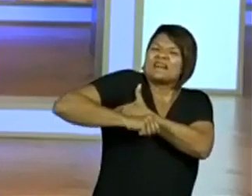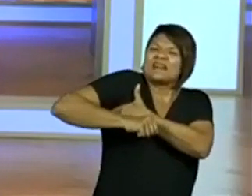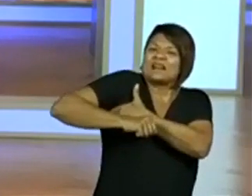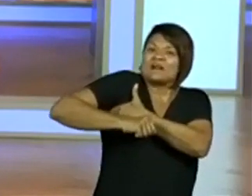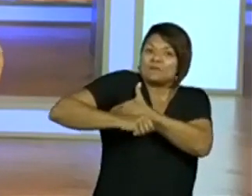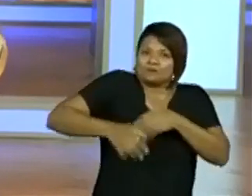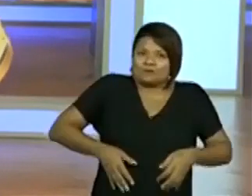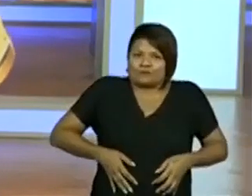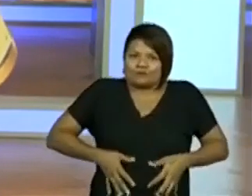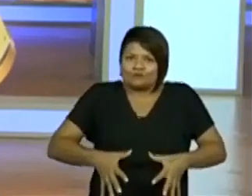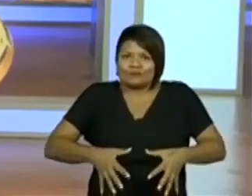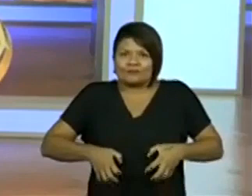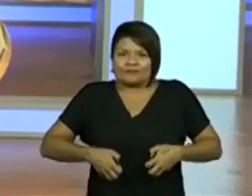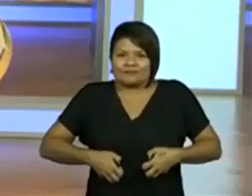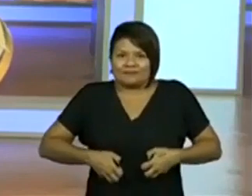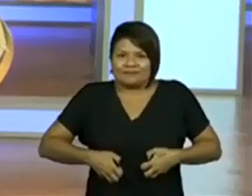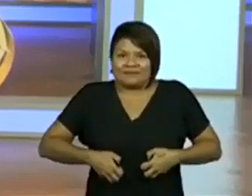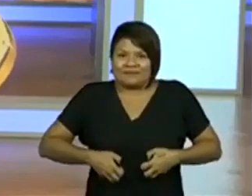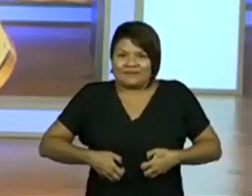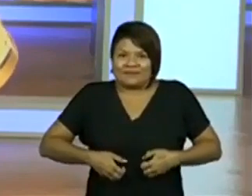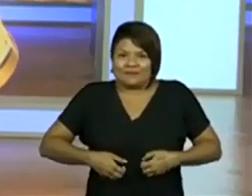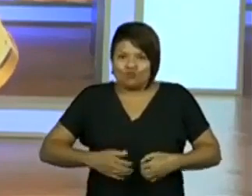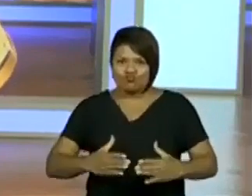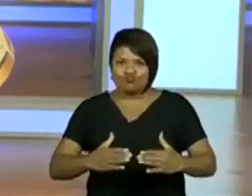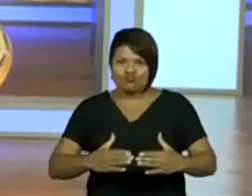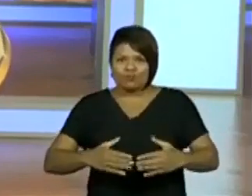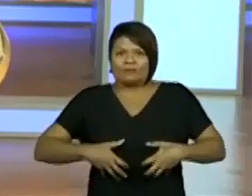Com a barriga.